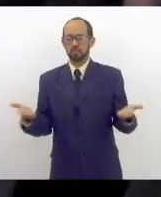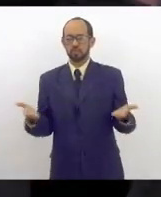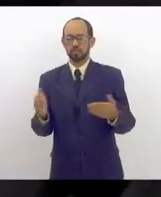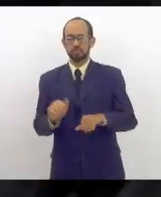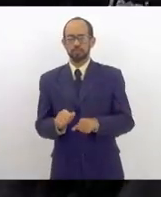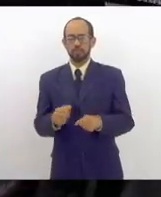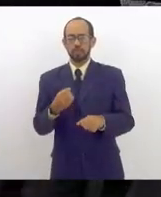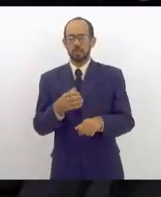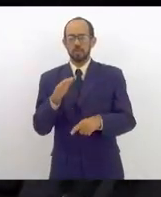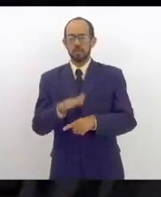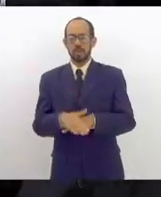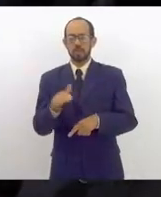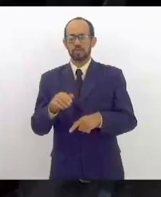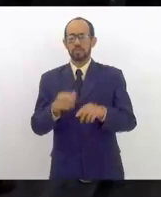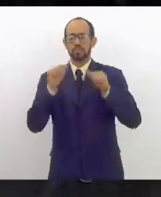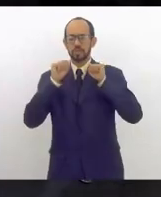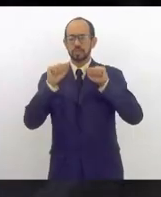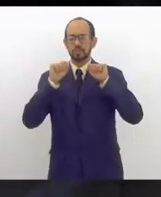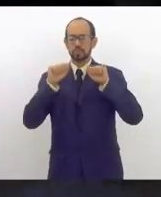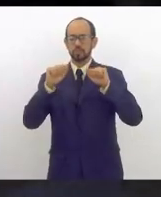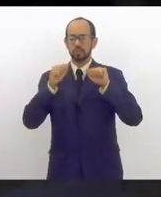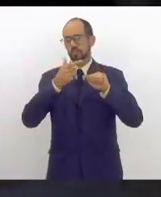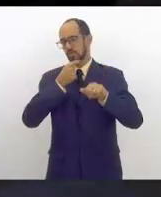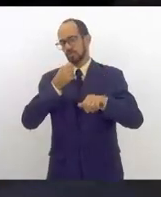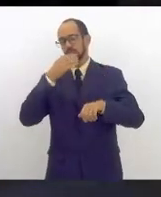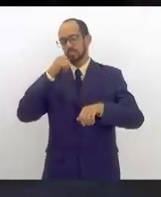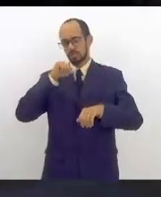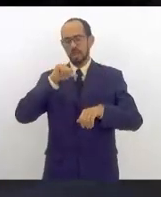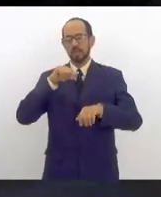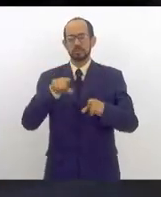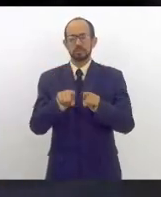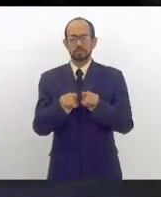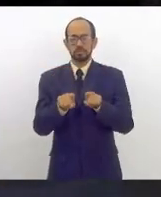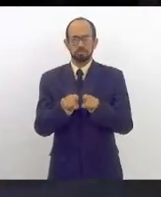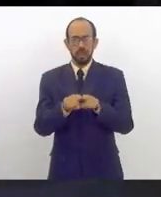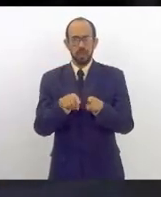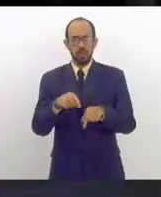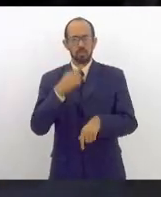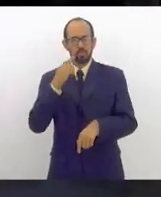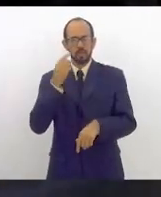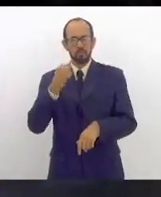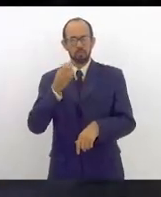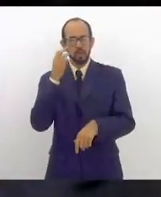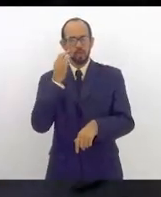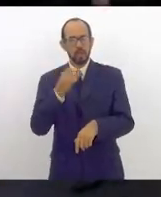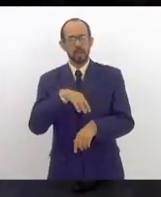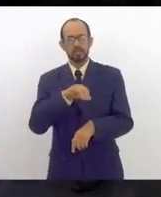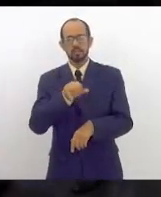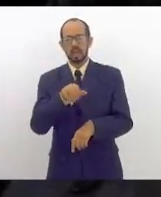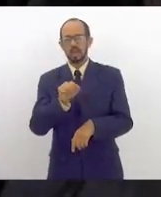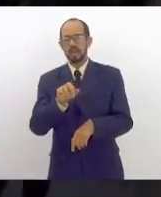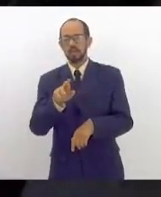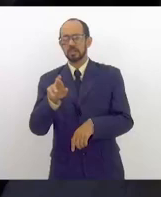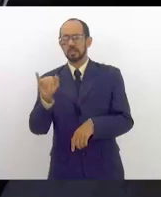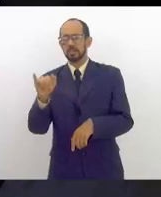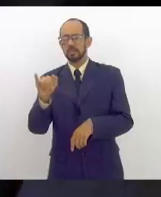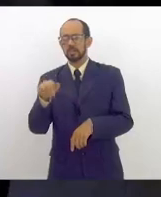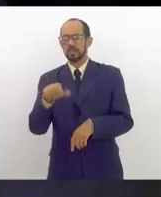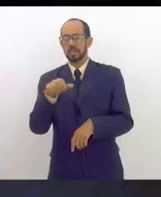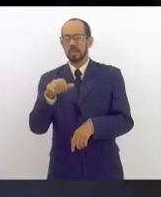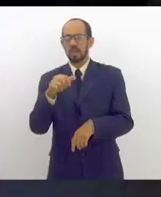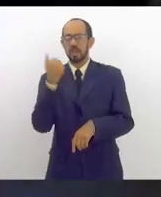tarde às assessoras e assessores. Boa tarde, deputado Valdec, deputado Jari, deputado